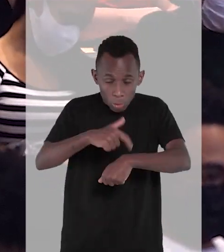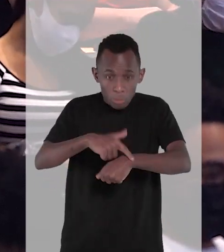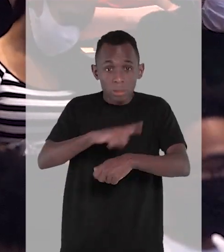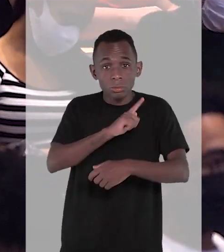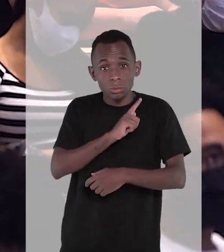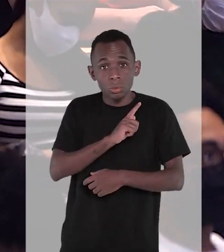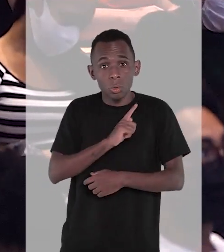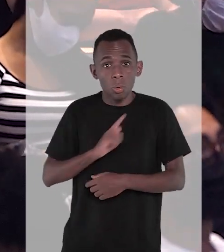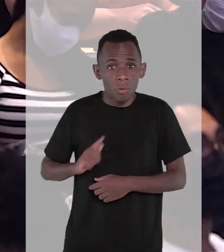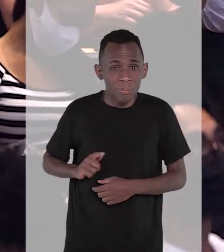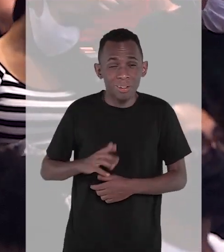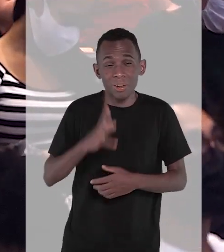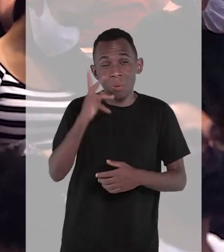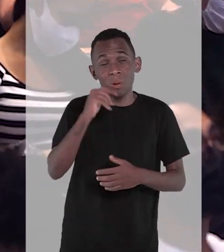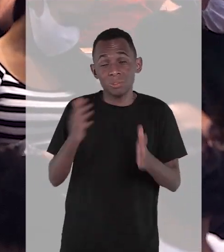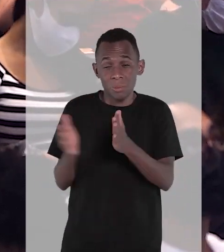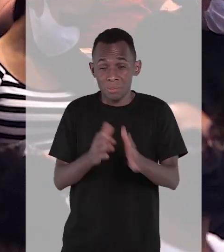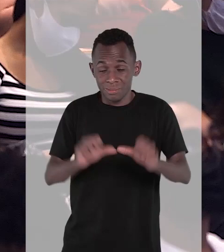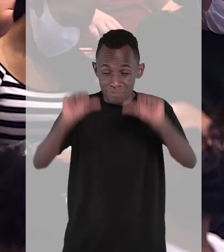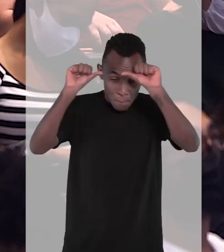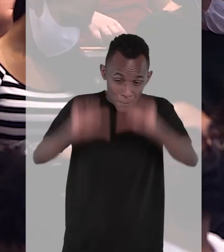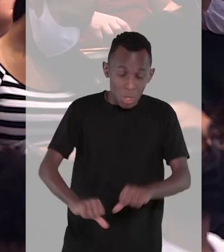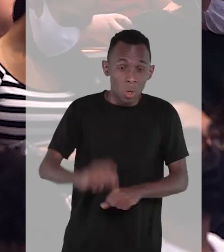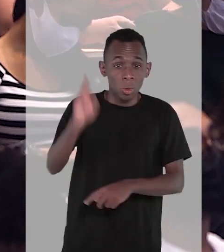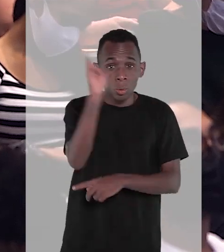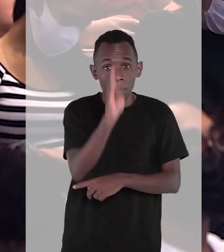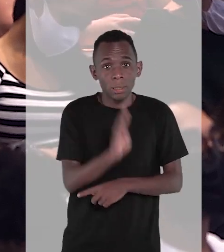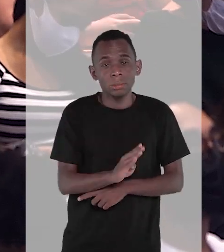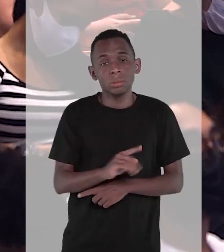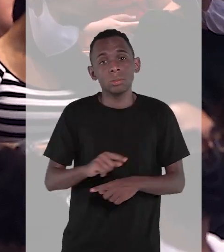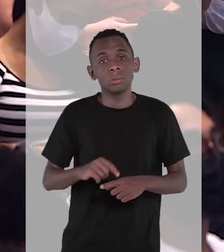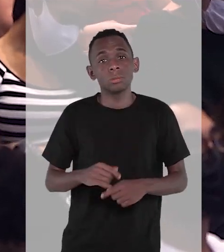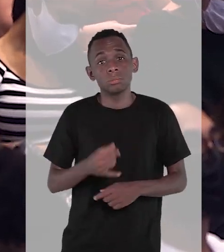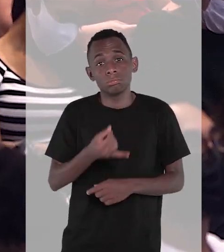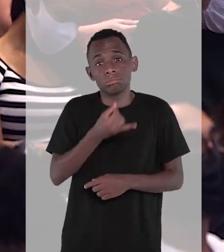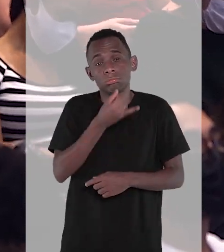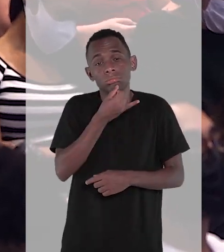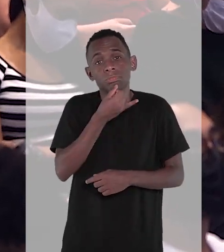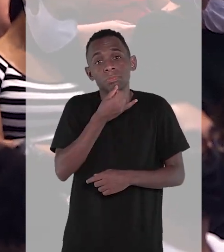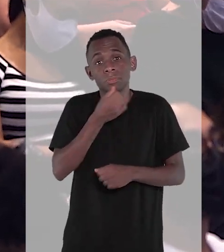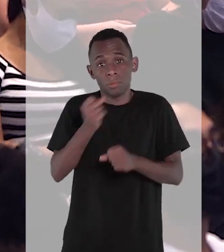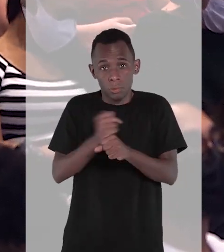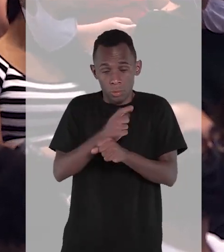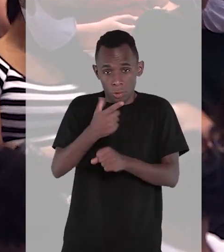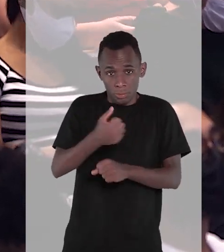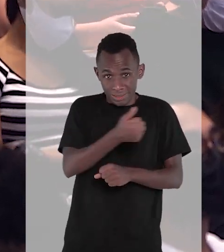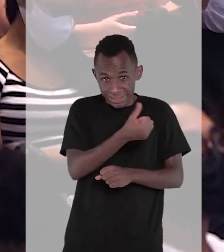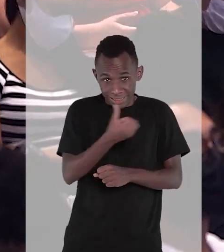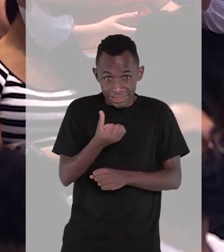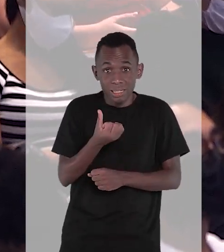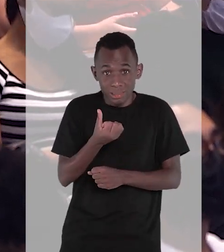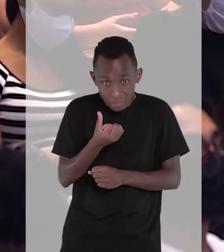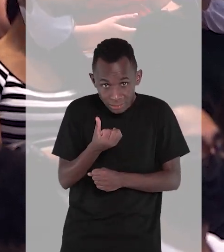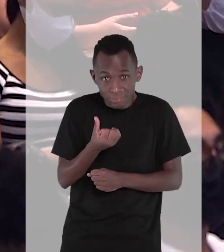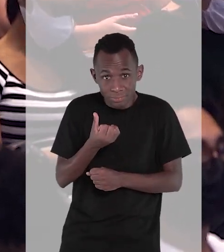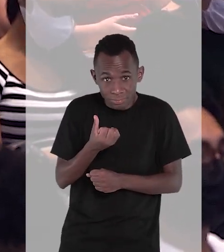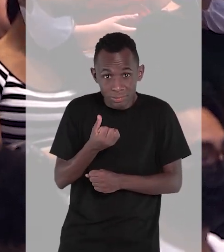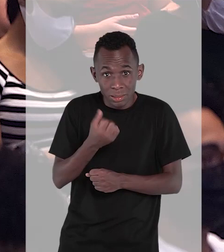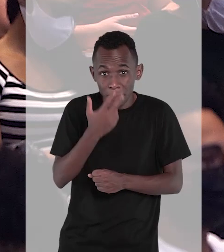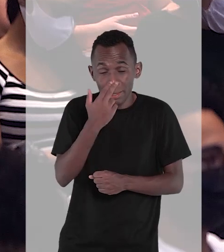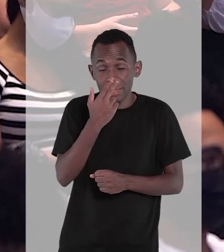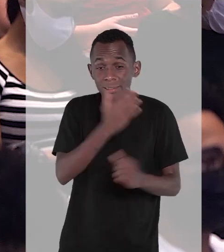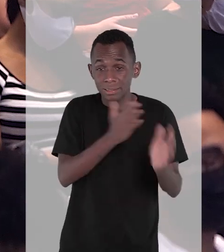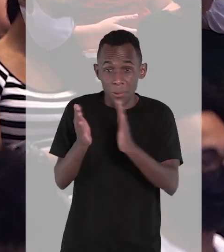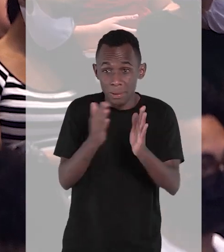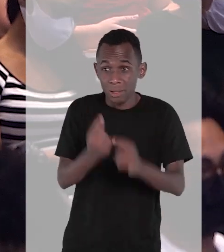esse momento hoje, eu acho que é um dos piores do Brasil, né? Que, infelizmente, o golpe de 2016, porque a gente